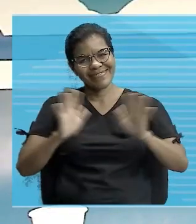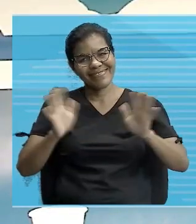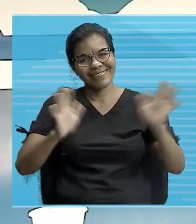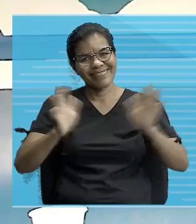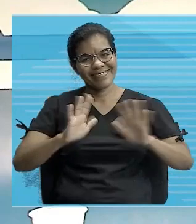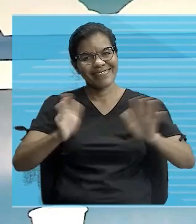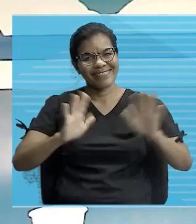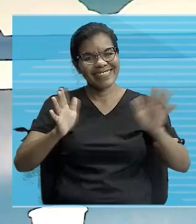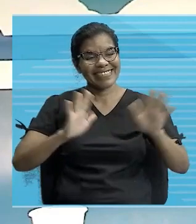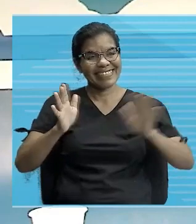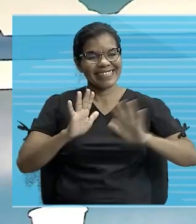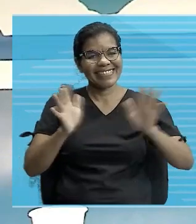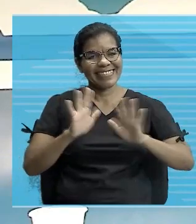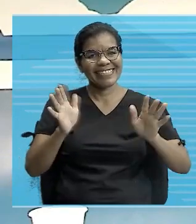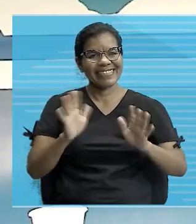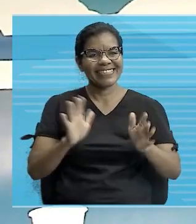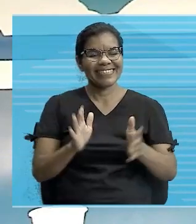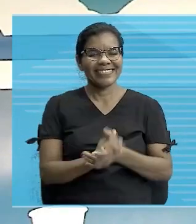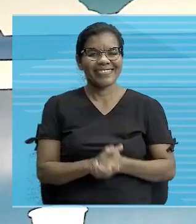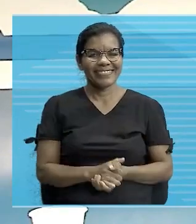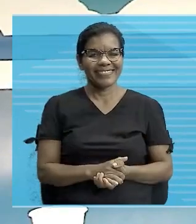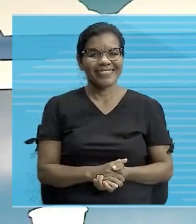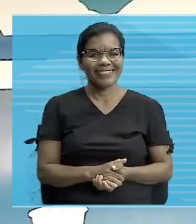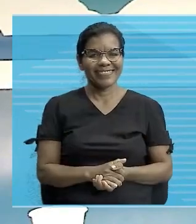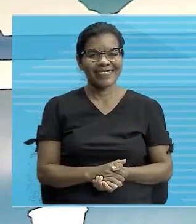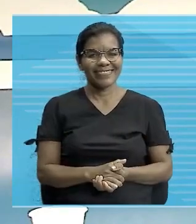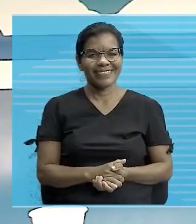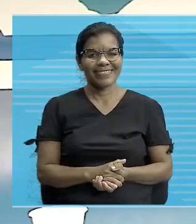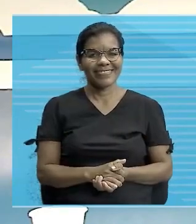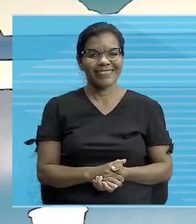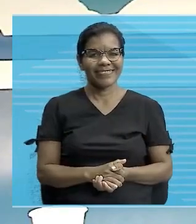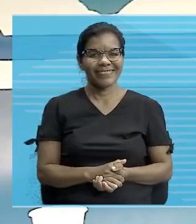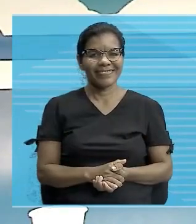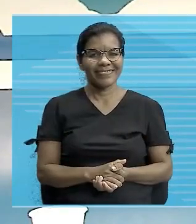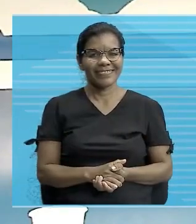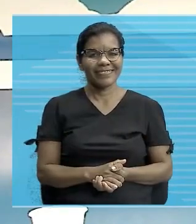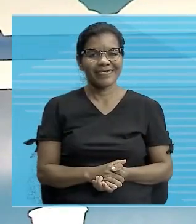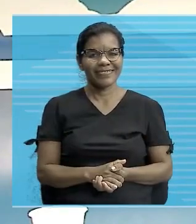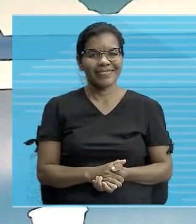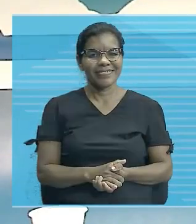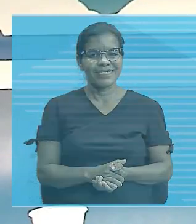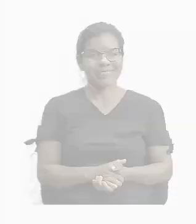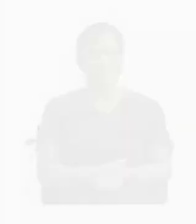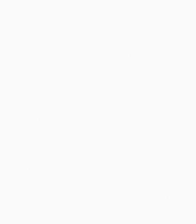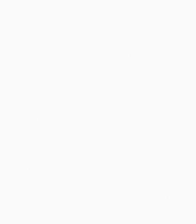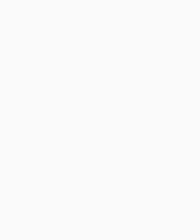Até a próxima semana. Tchau, tchau, tchau. E tenham todos uma boa noite.